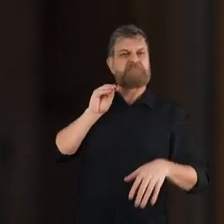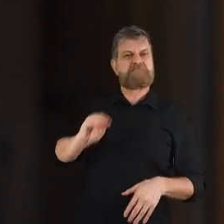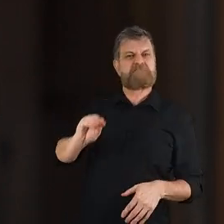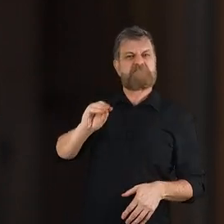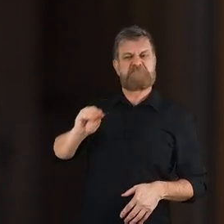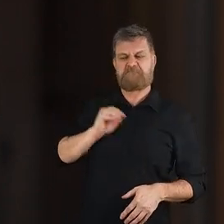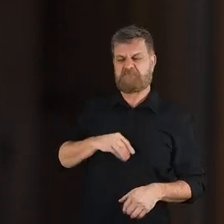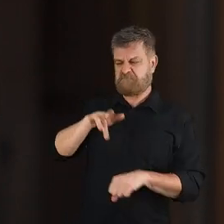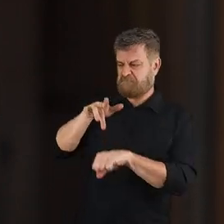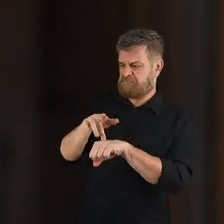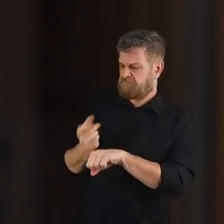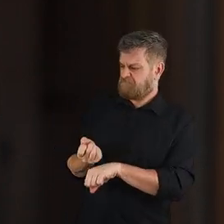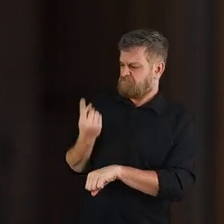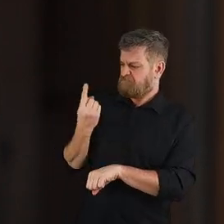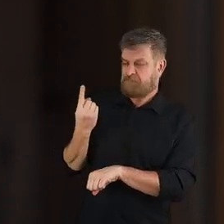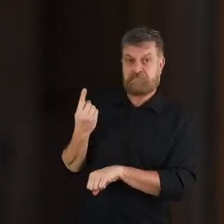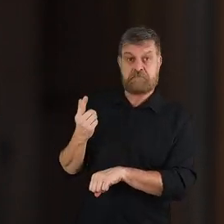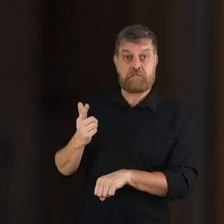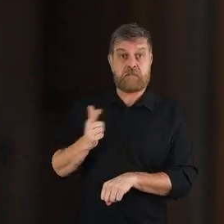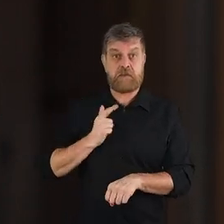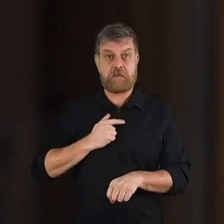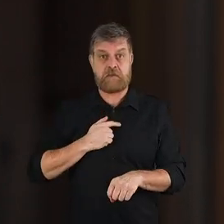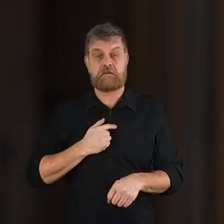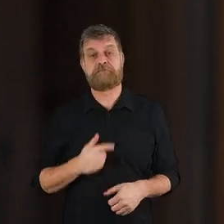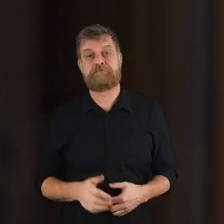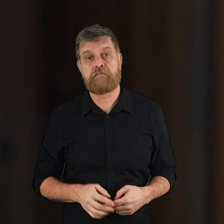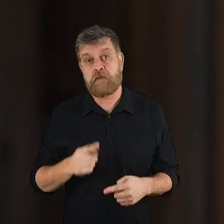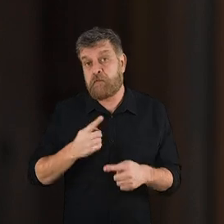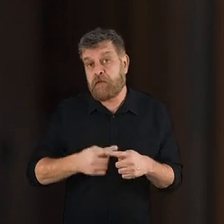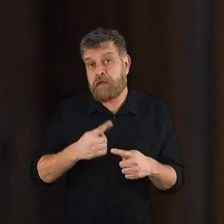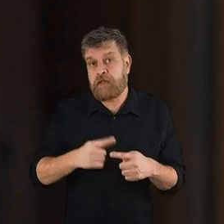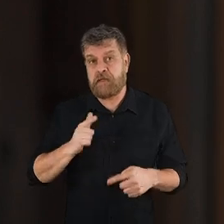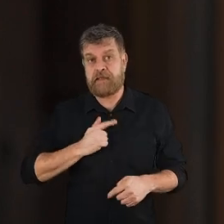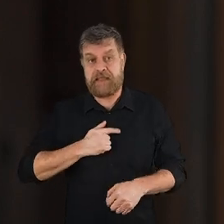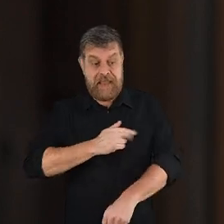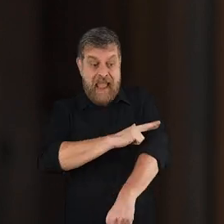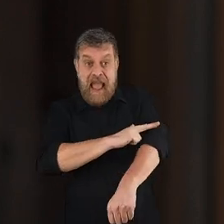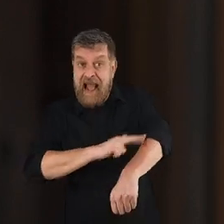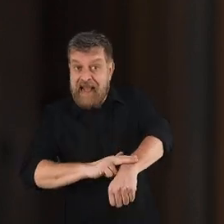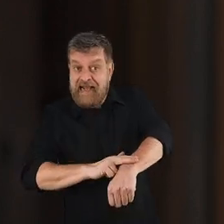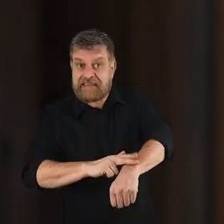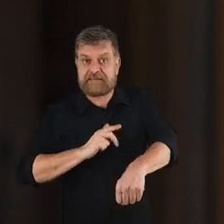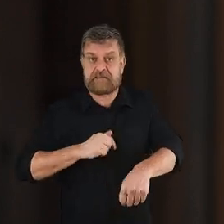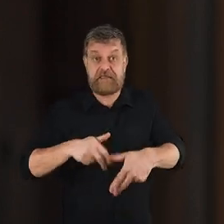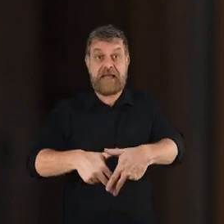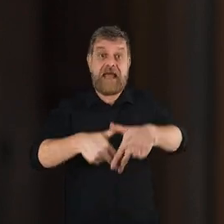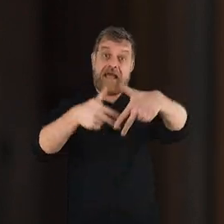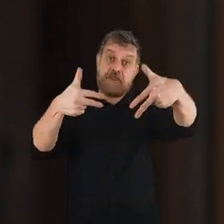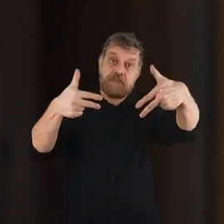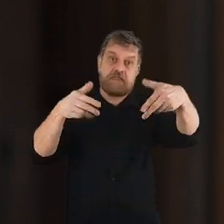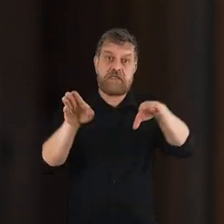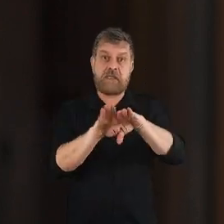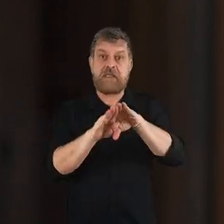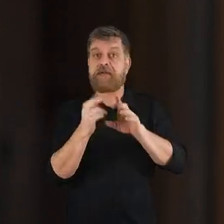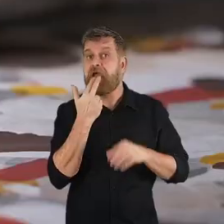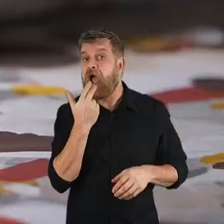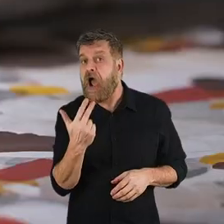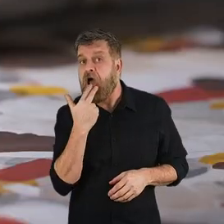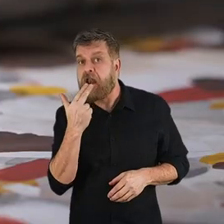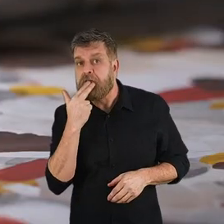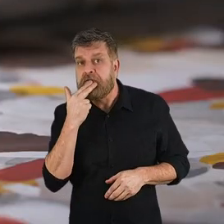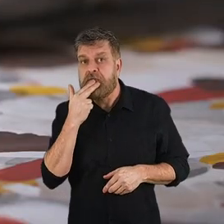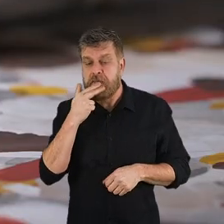ao estranho. Seja a razão dessa estranheza a raça, a etnia, o idioma,